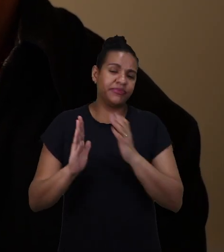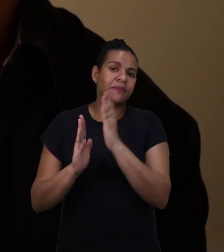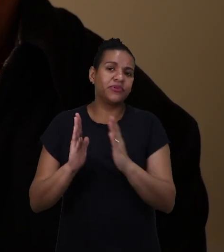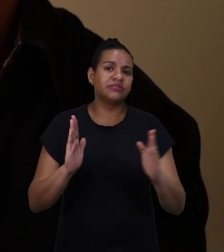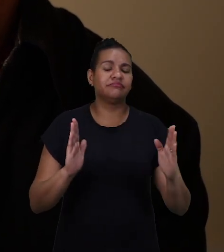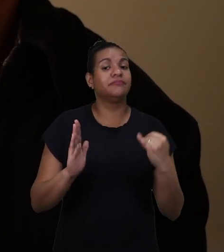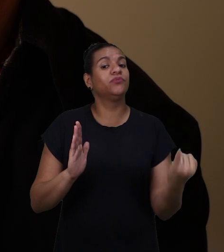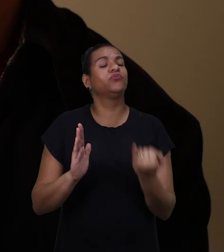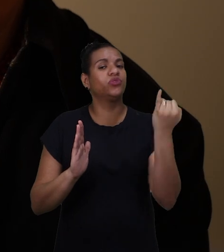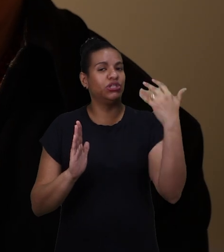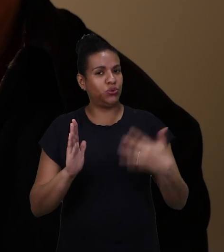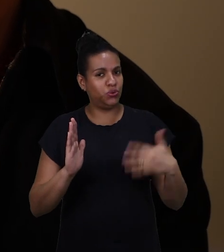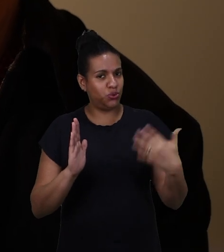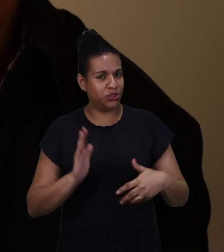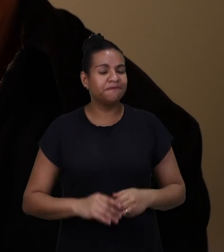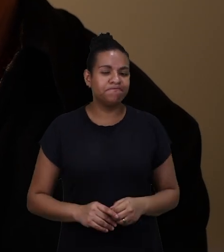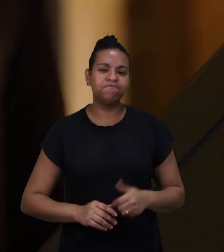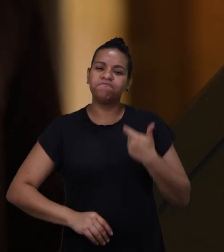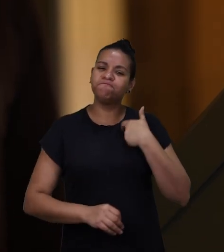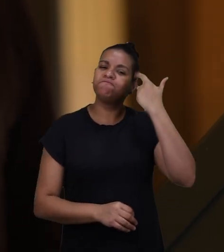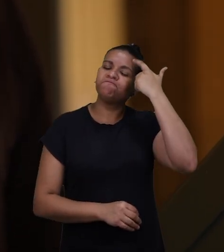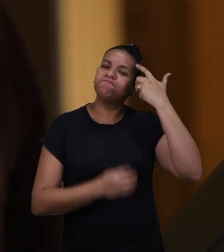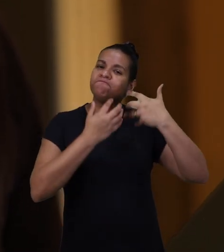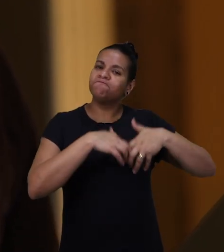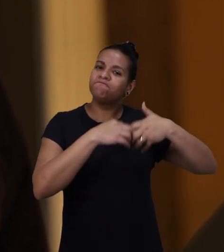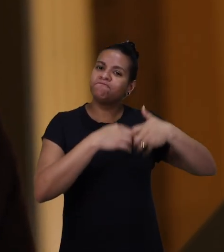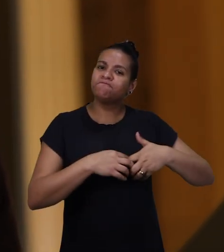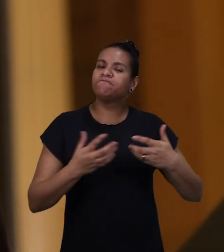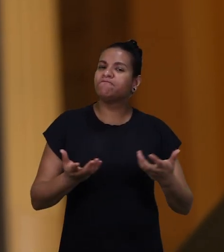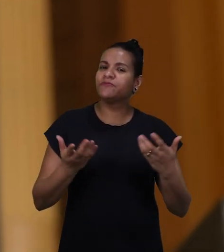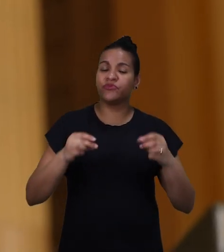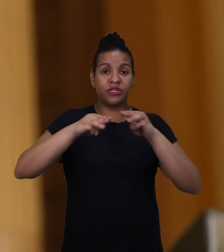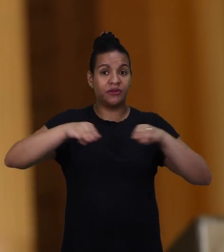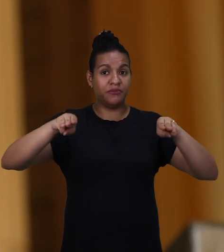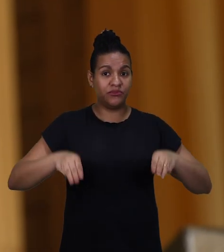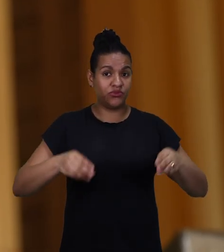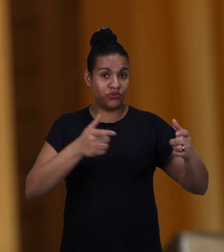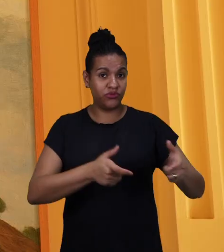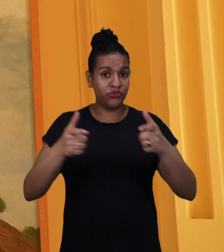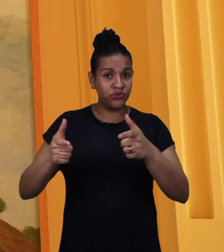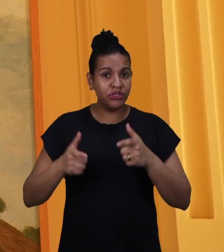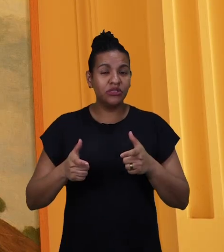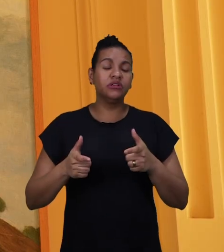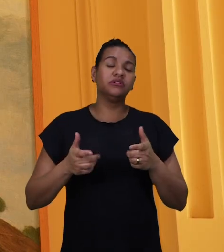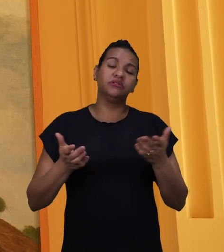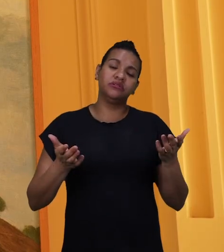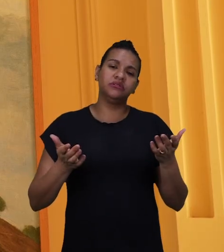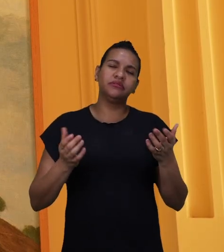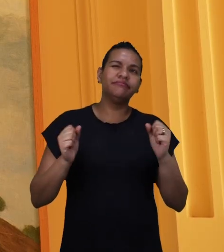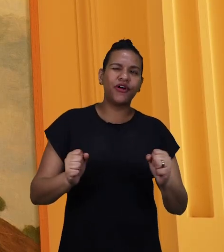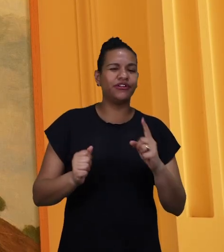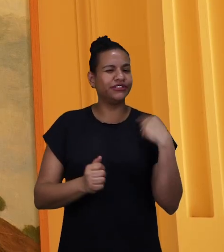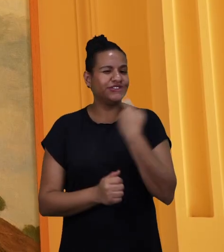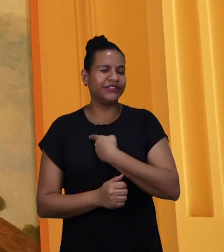é importante neste momento. E eu tenho pensado que os museus, eles são ambientes que a